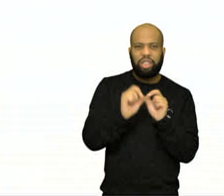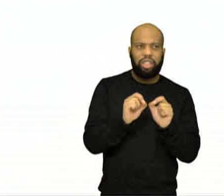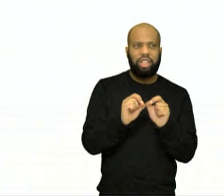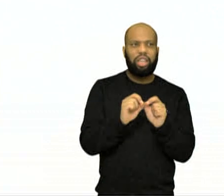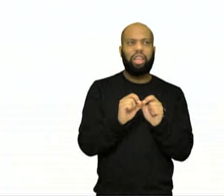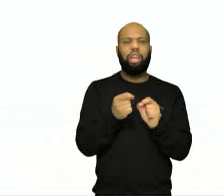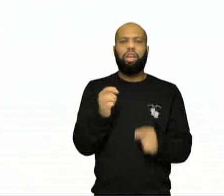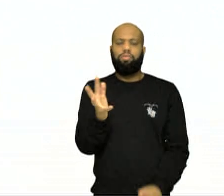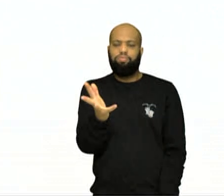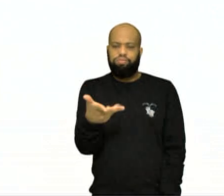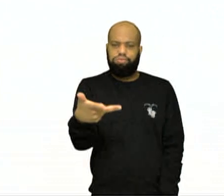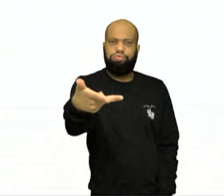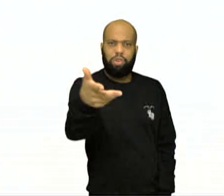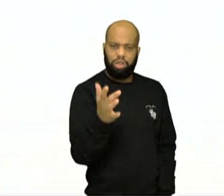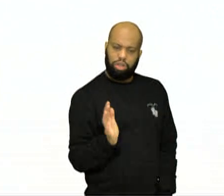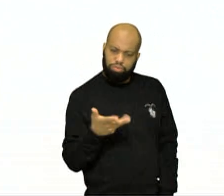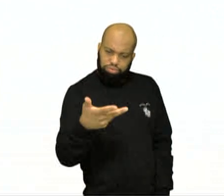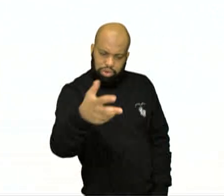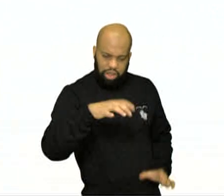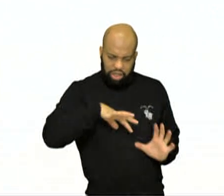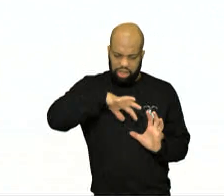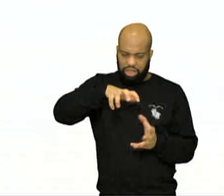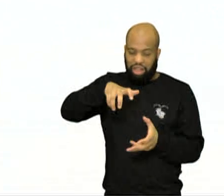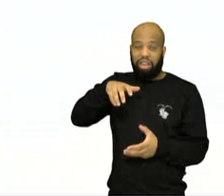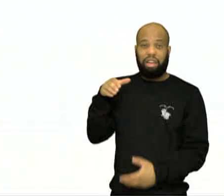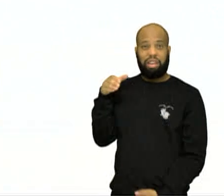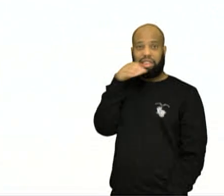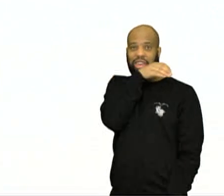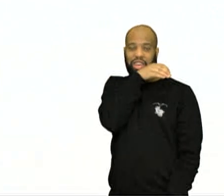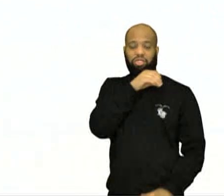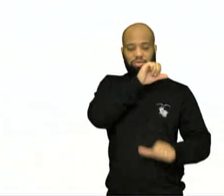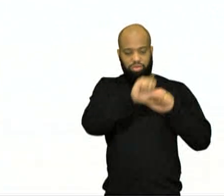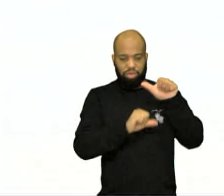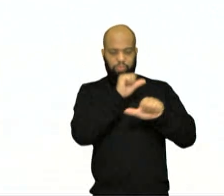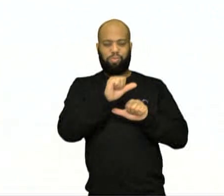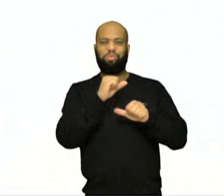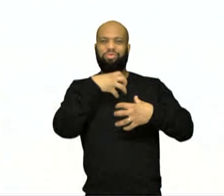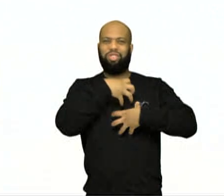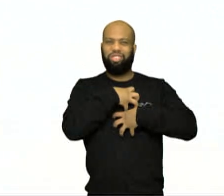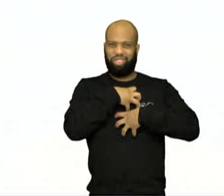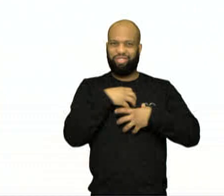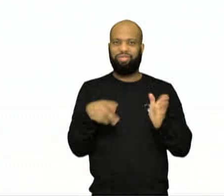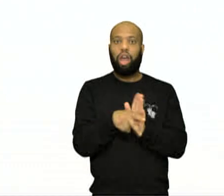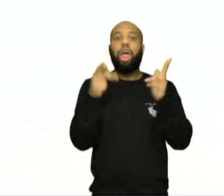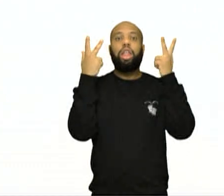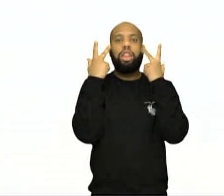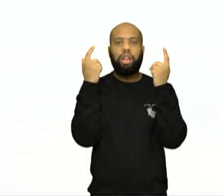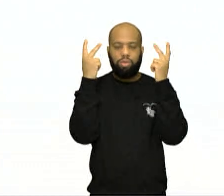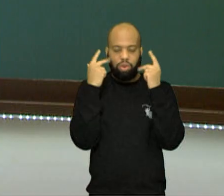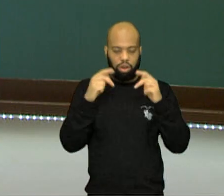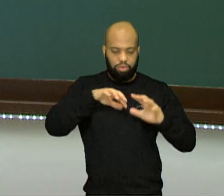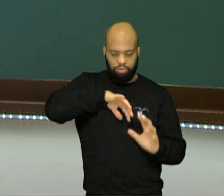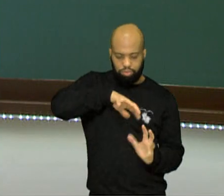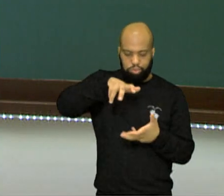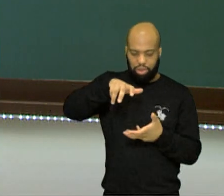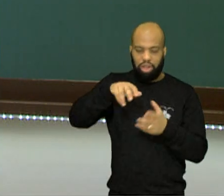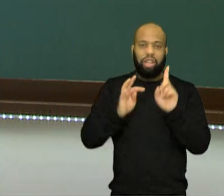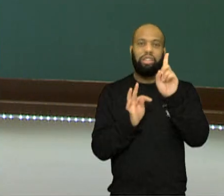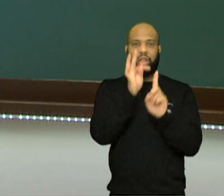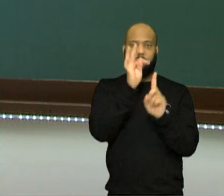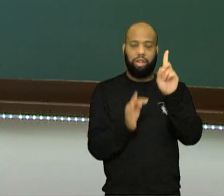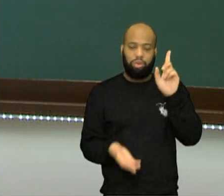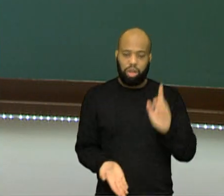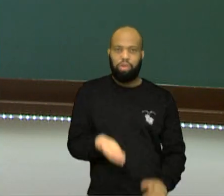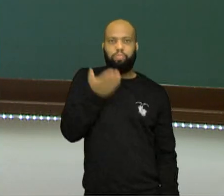processo conhecido como aquecimento global, que são essas mudanças atmosféricas que elevam, principalmente nos